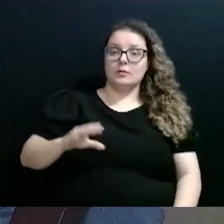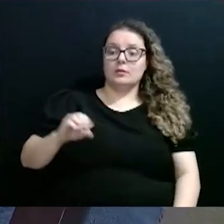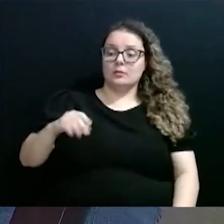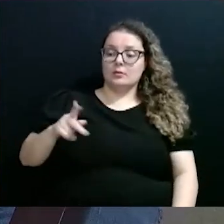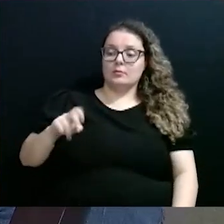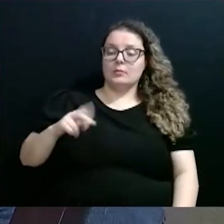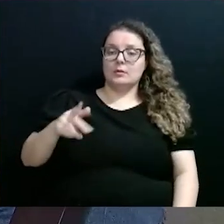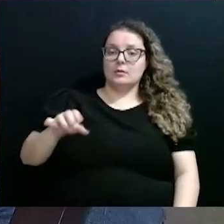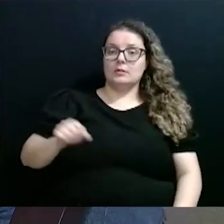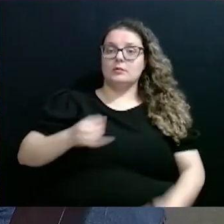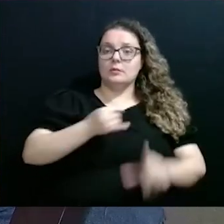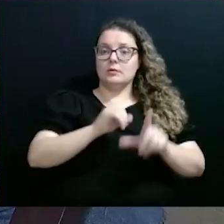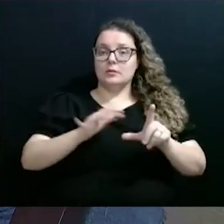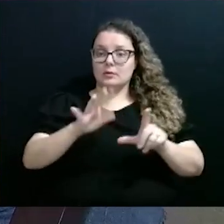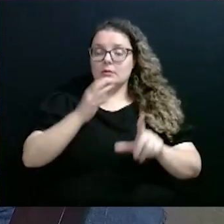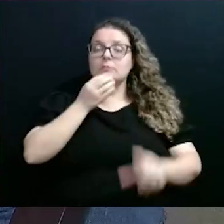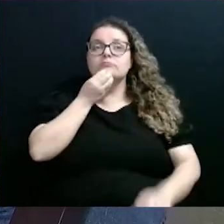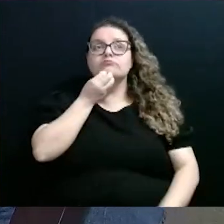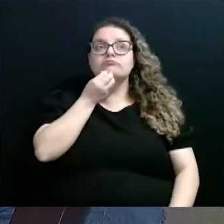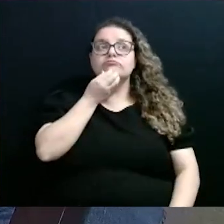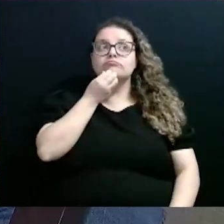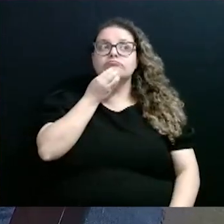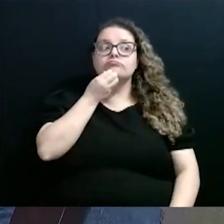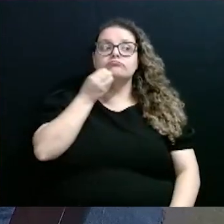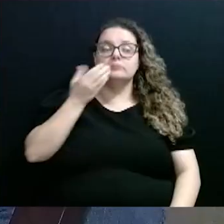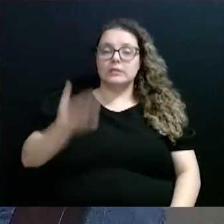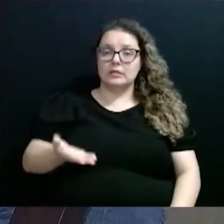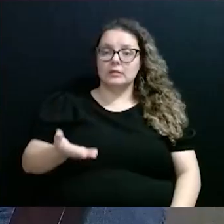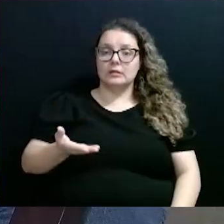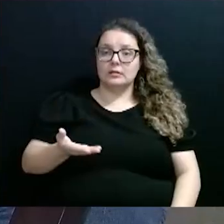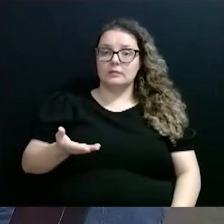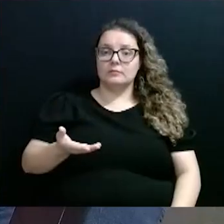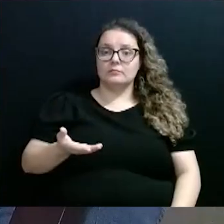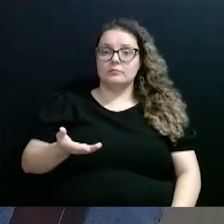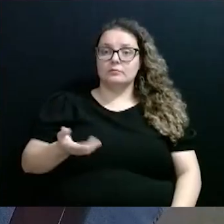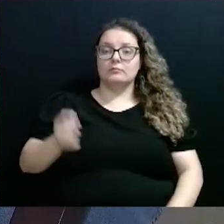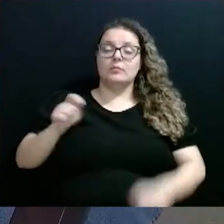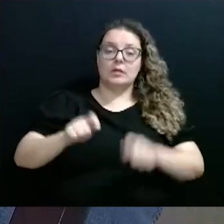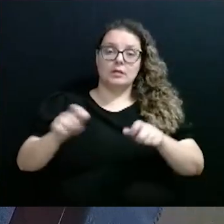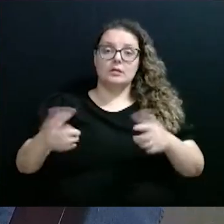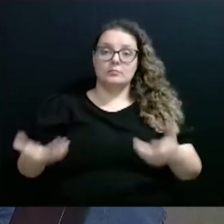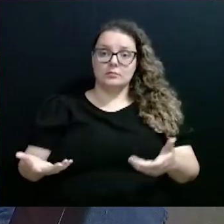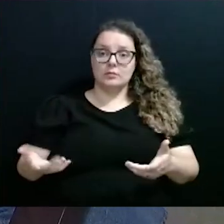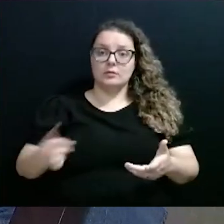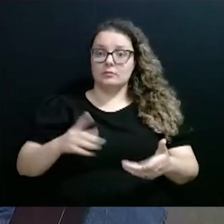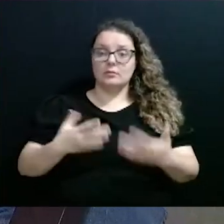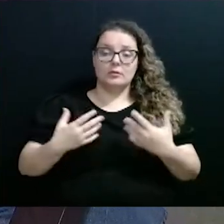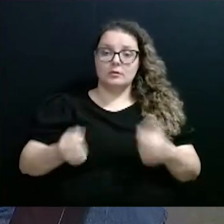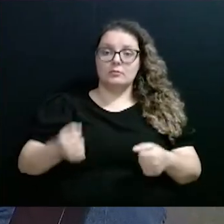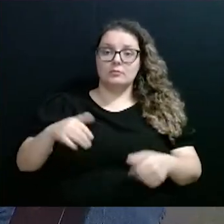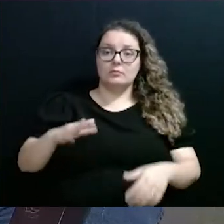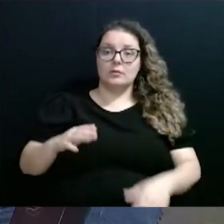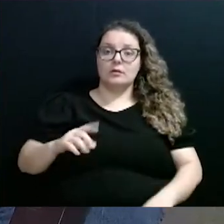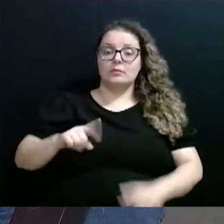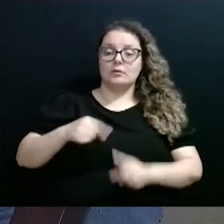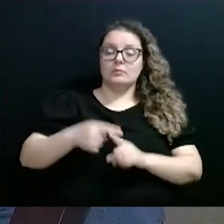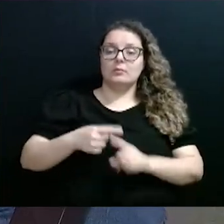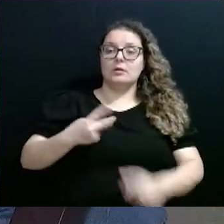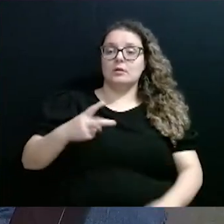da inflação. E aí as pessoas não recebiam mais o adicional.